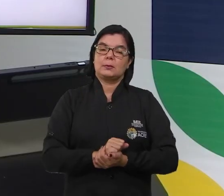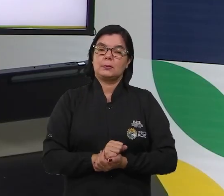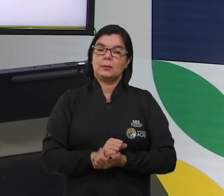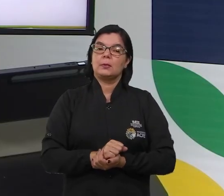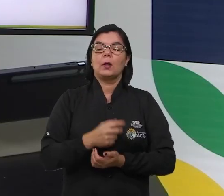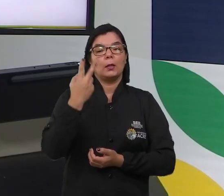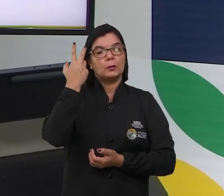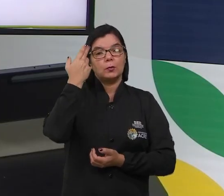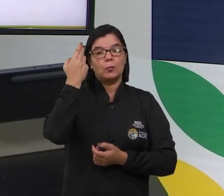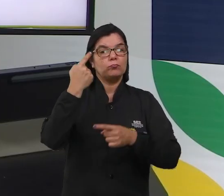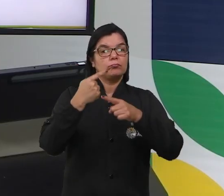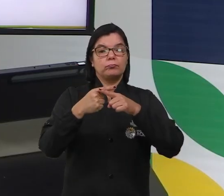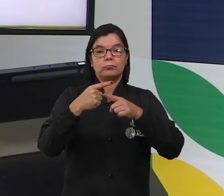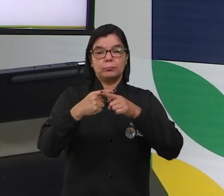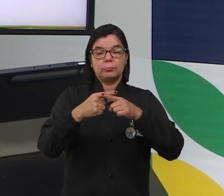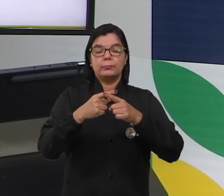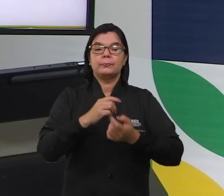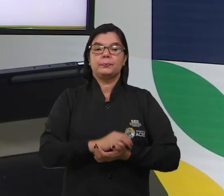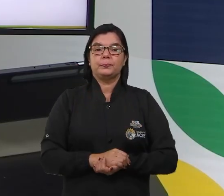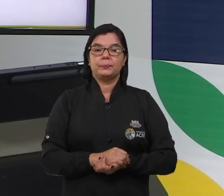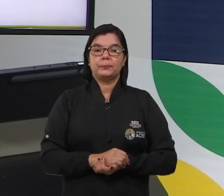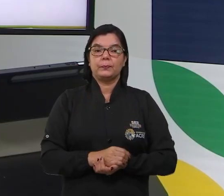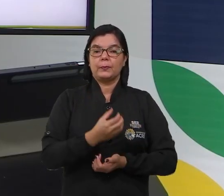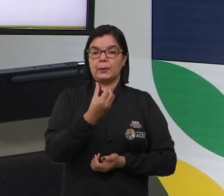multiplique por 15,